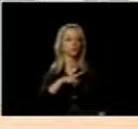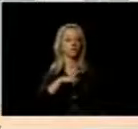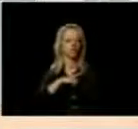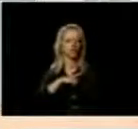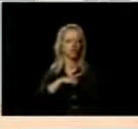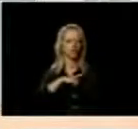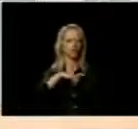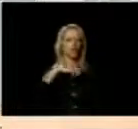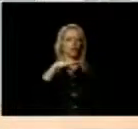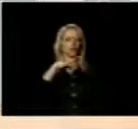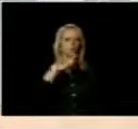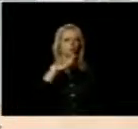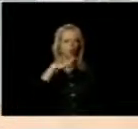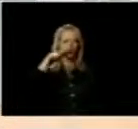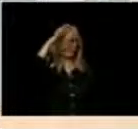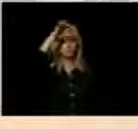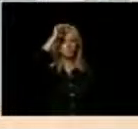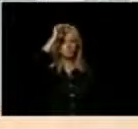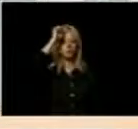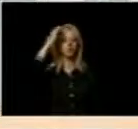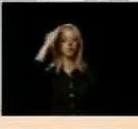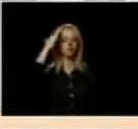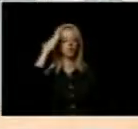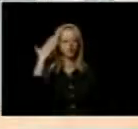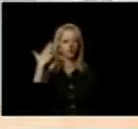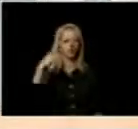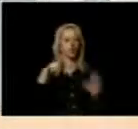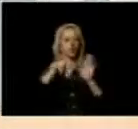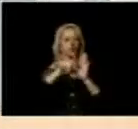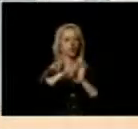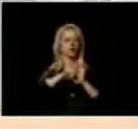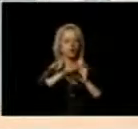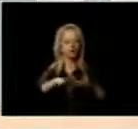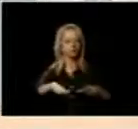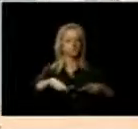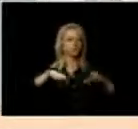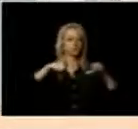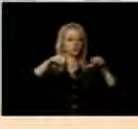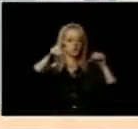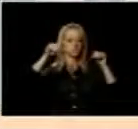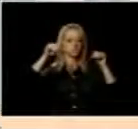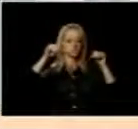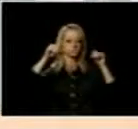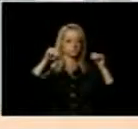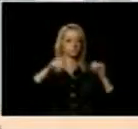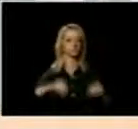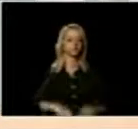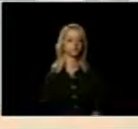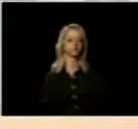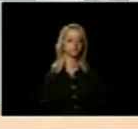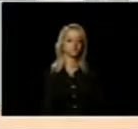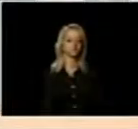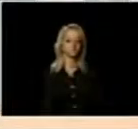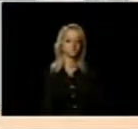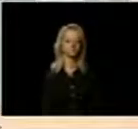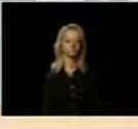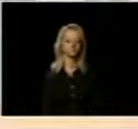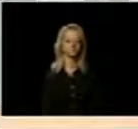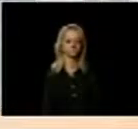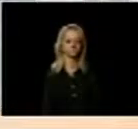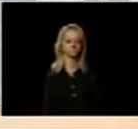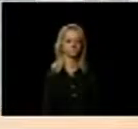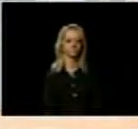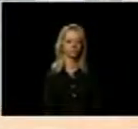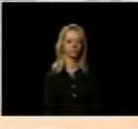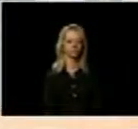do funcionamento do Poder Legislativo e não tentar interferir a cada momento na Câmara Municipal. Não é possível